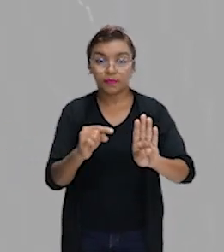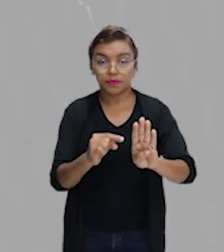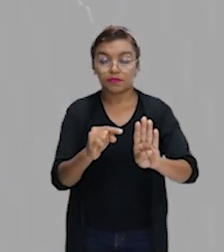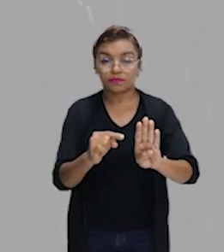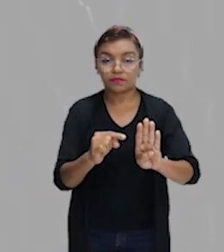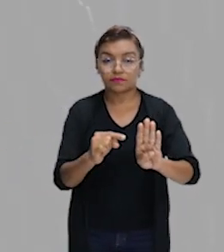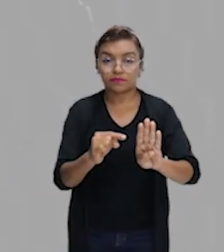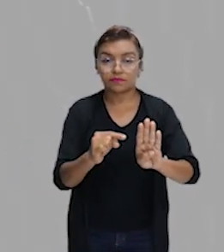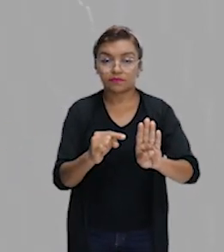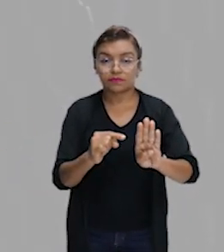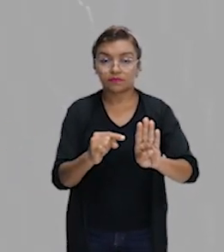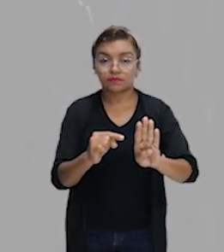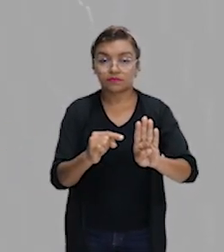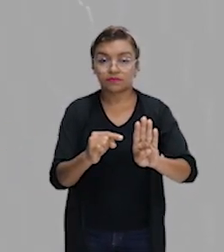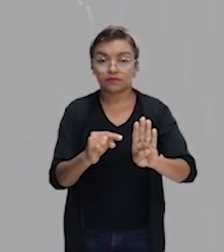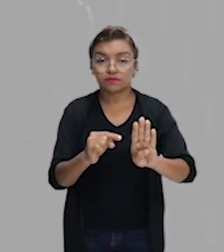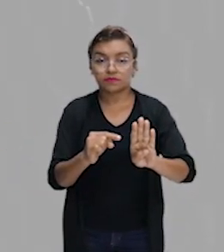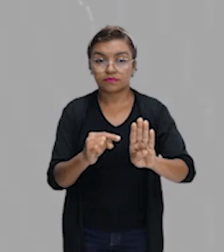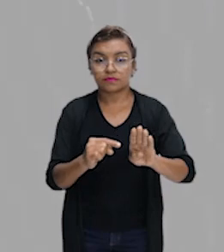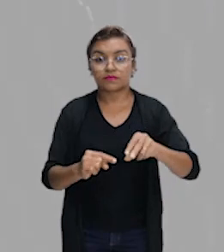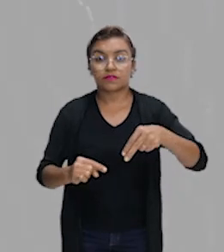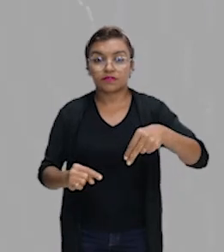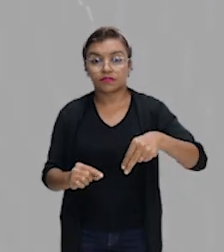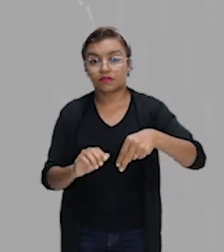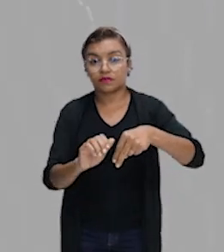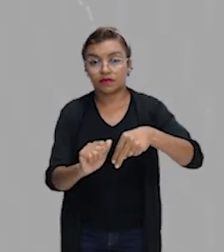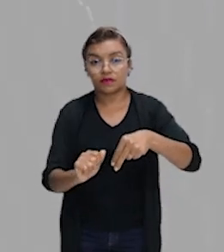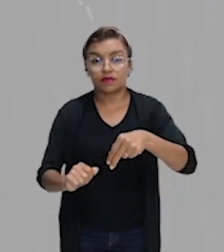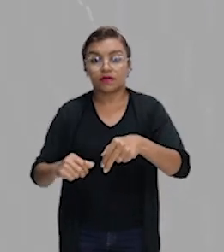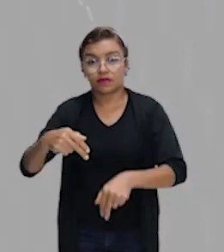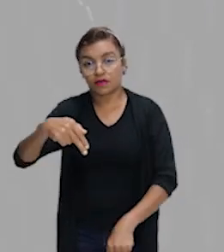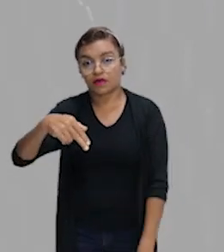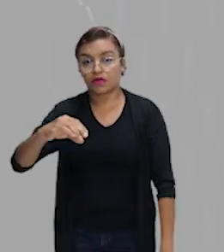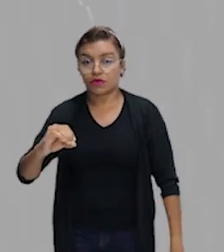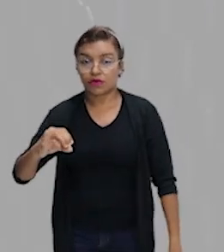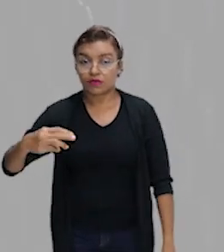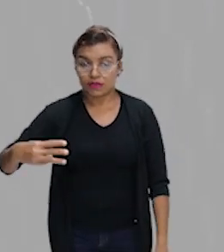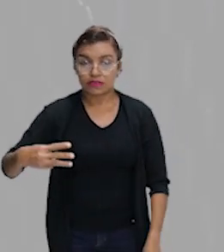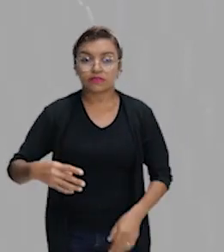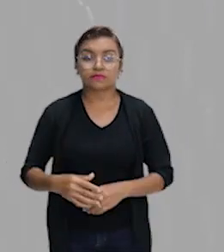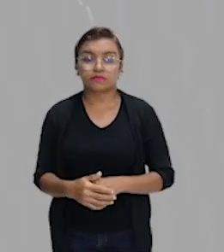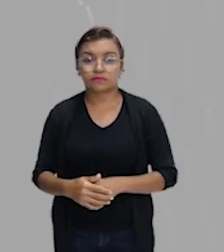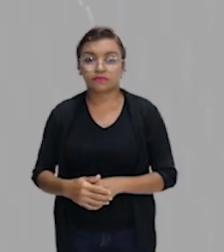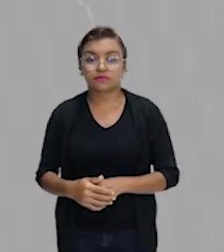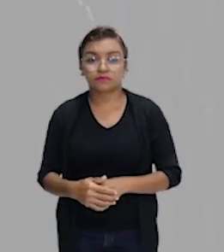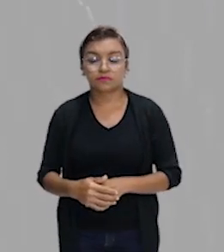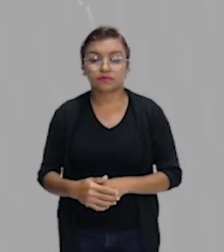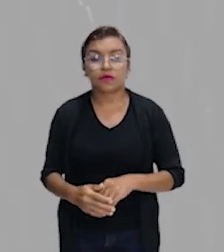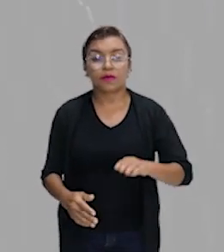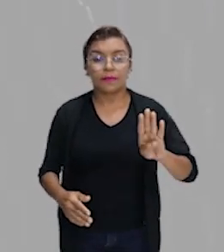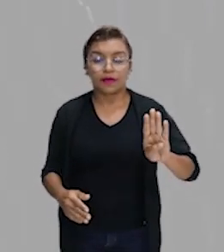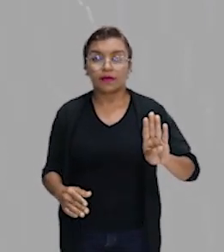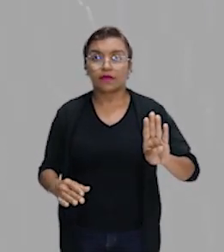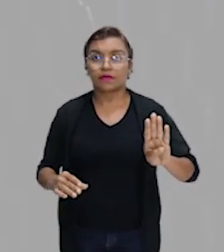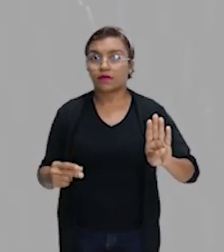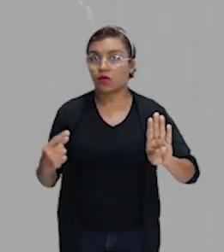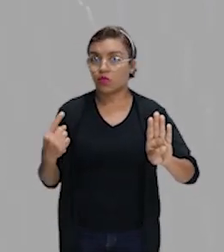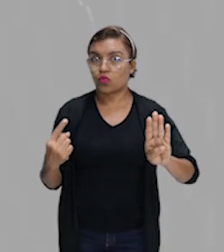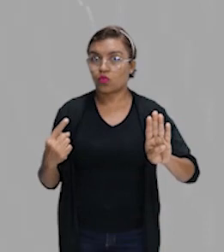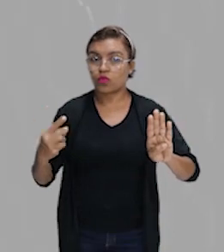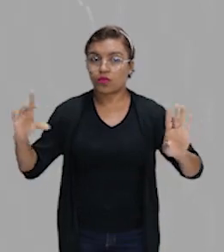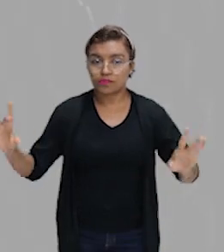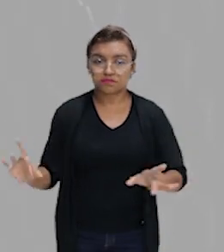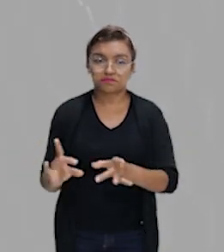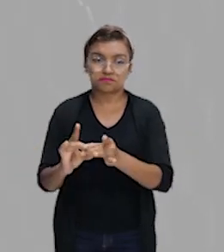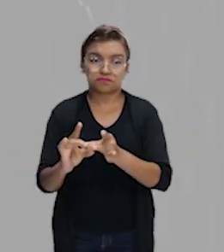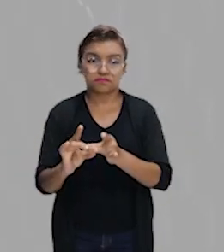vou ter aqui nitrato de sódio, o NaNO3. Então, item B com o número 1. Componentes